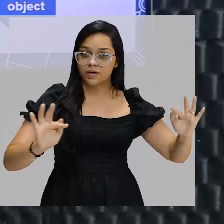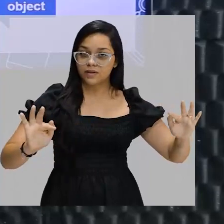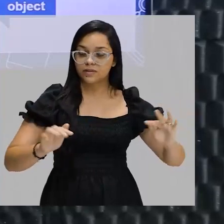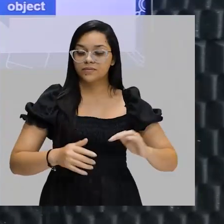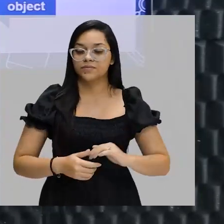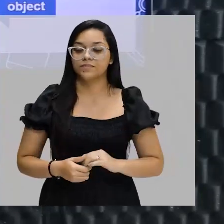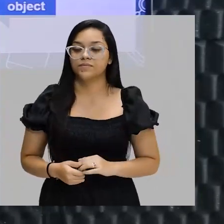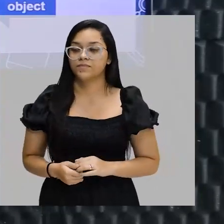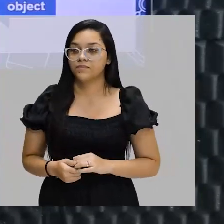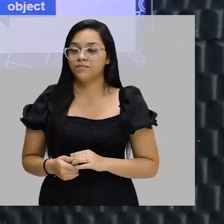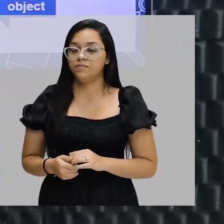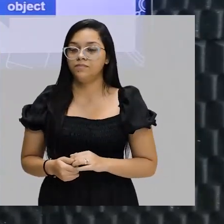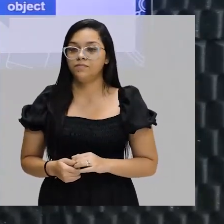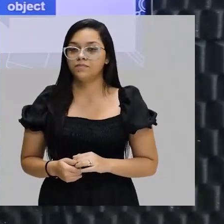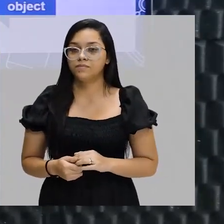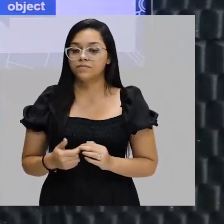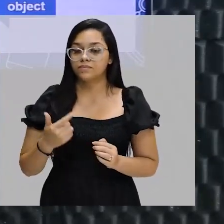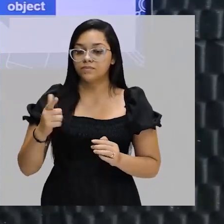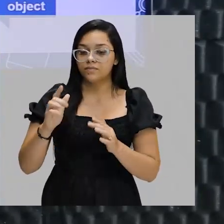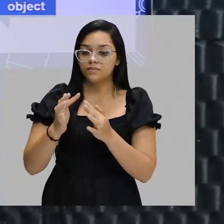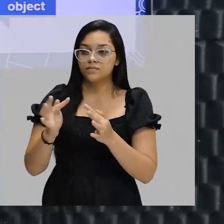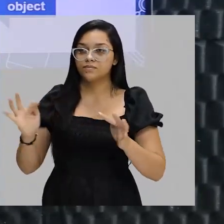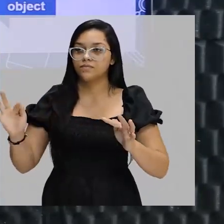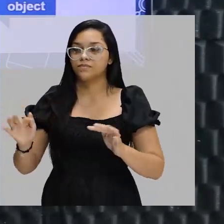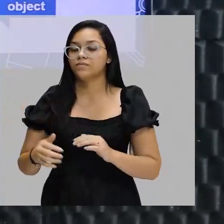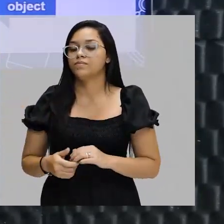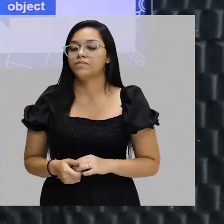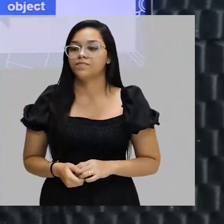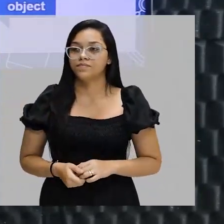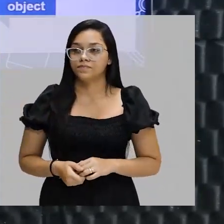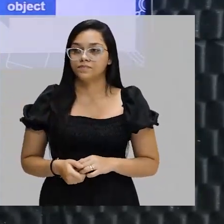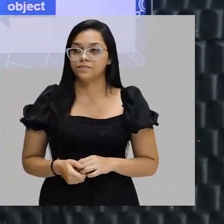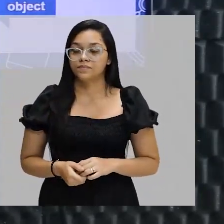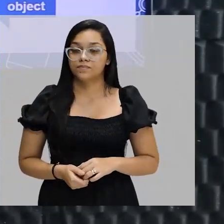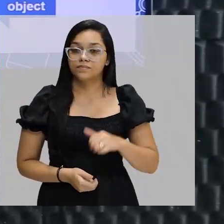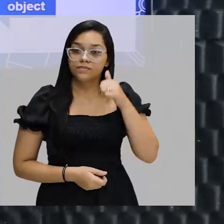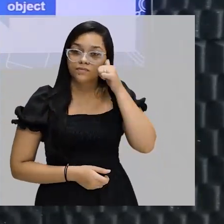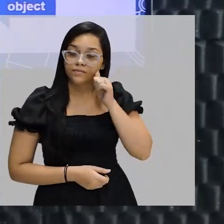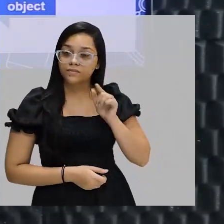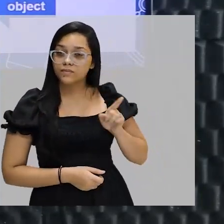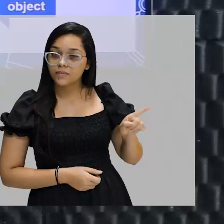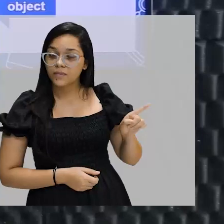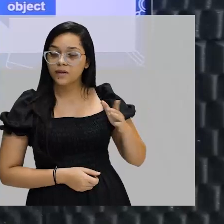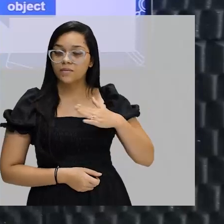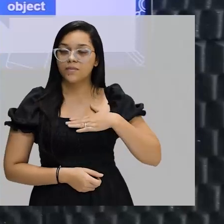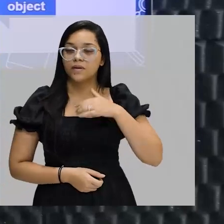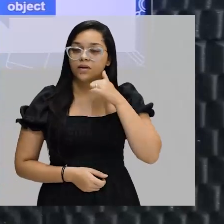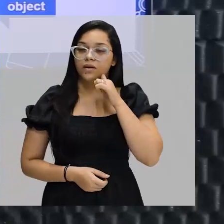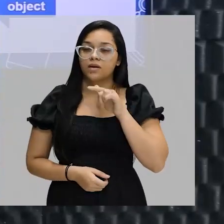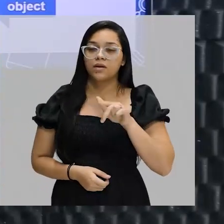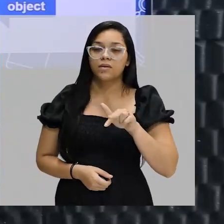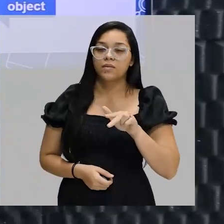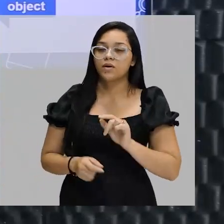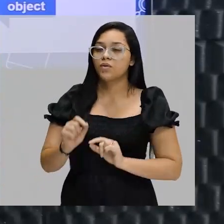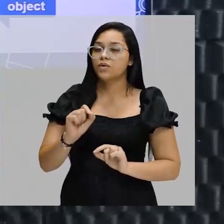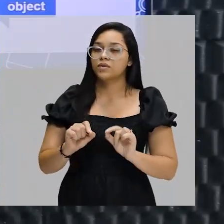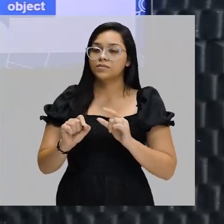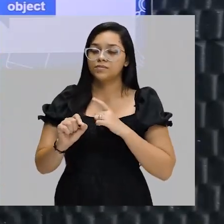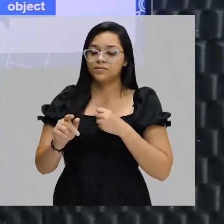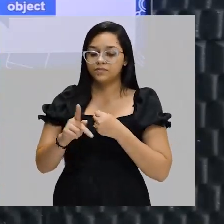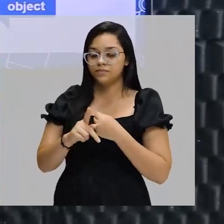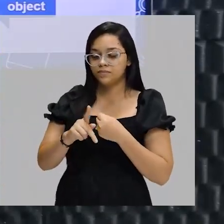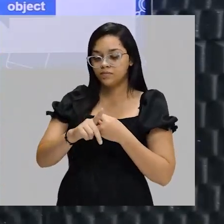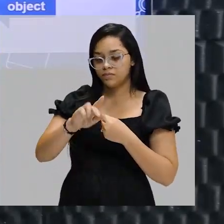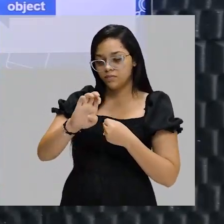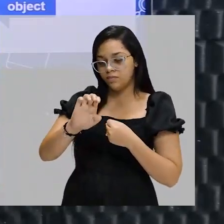tá? Outra sentença. She is my sister. Ela é a minha irmã. Quer dizer, eu tenho um pronome